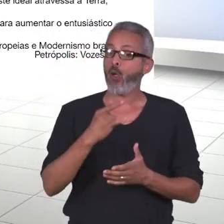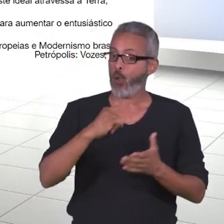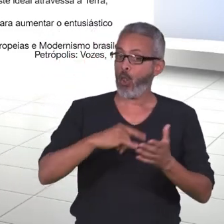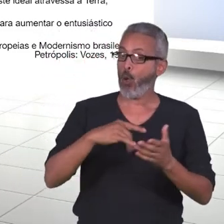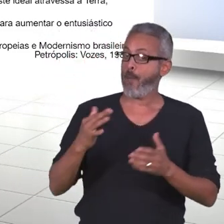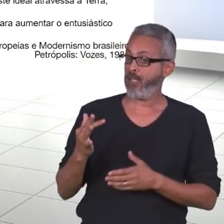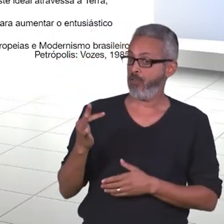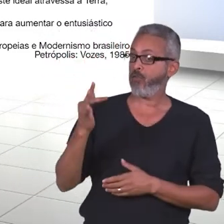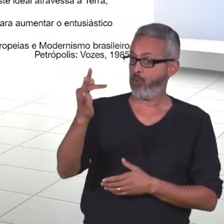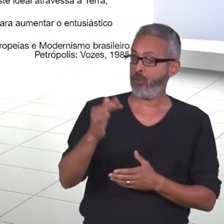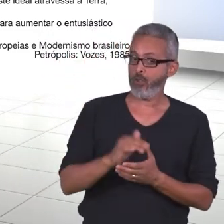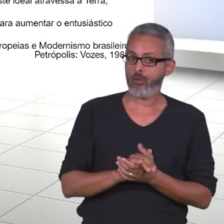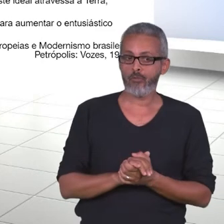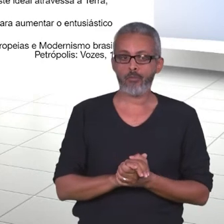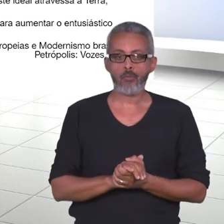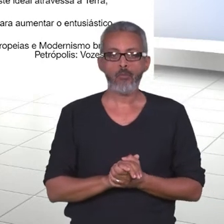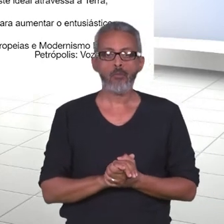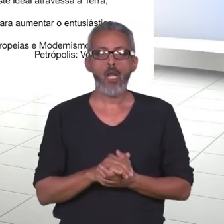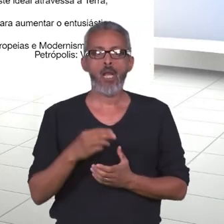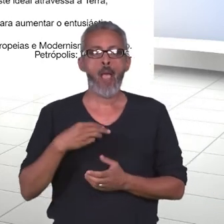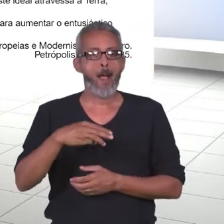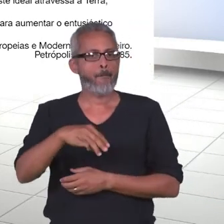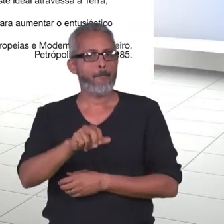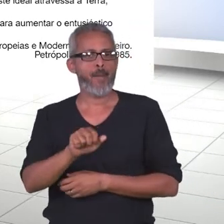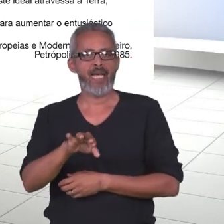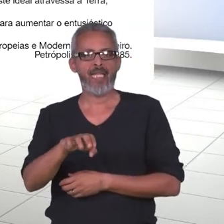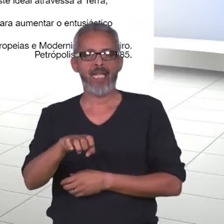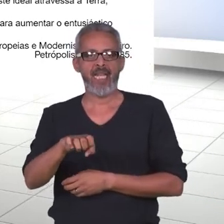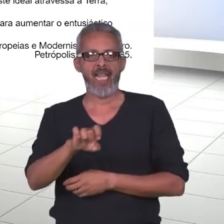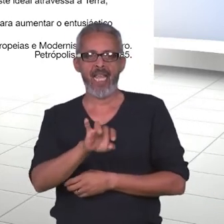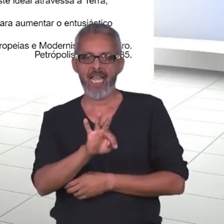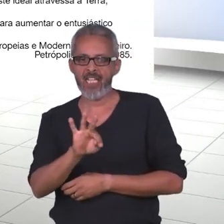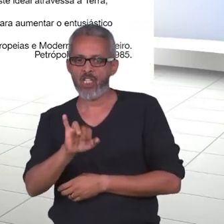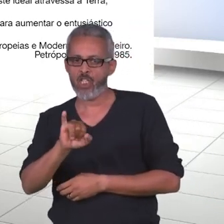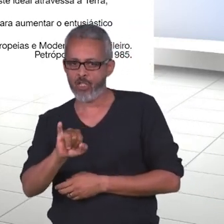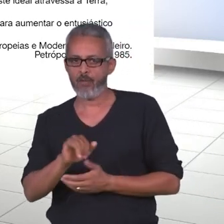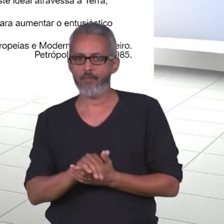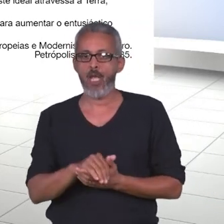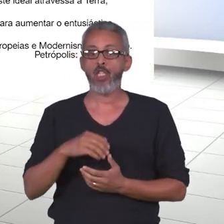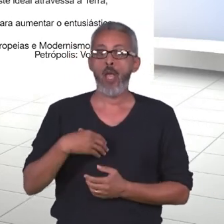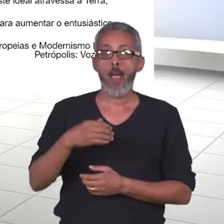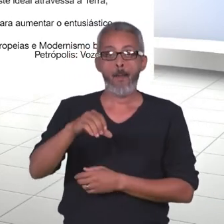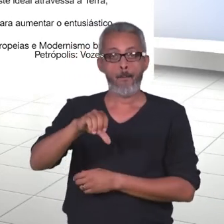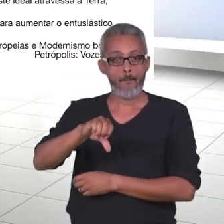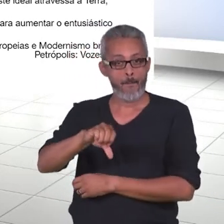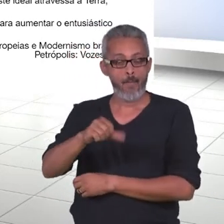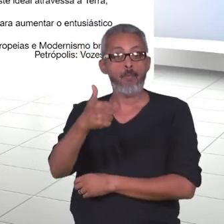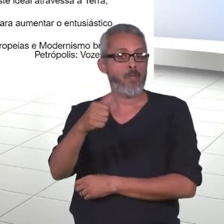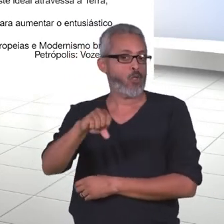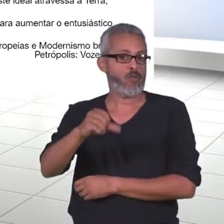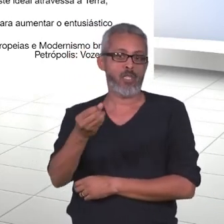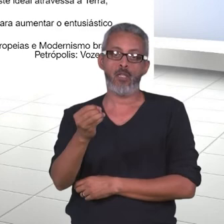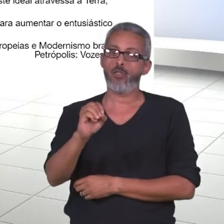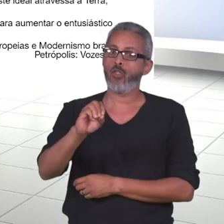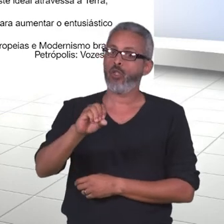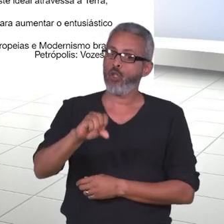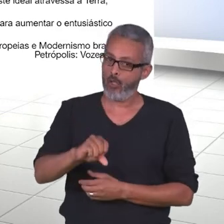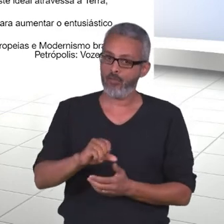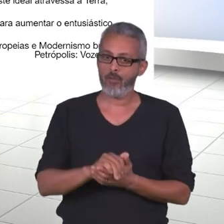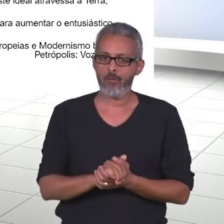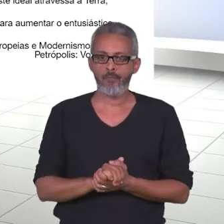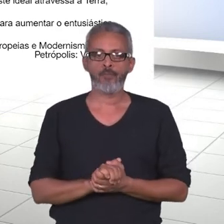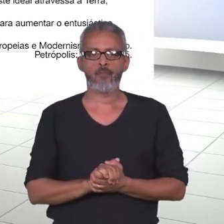soco. Nós afirmamos que a magnificência do mundo enriqueceu-se de uma